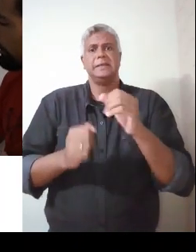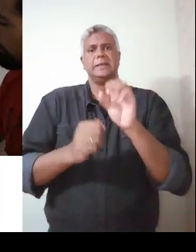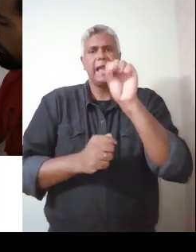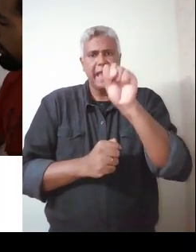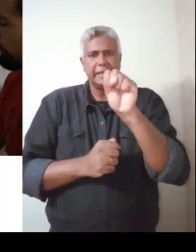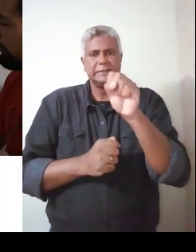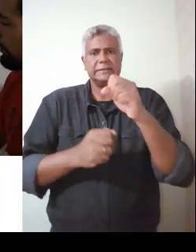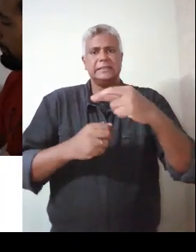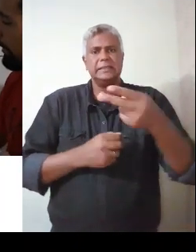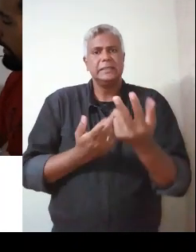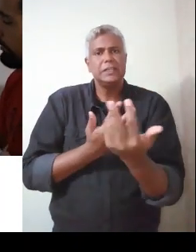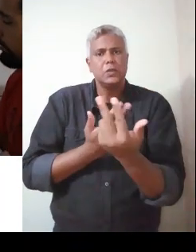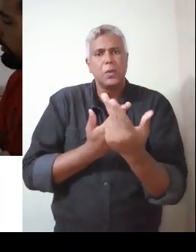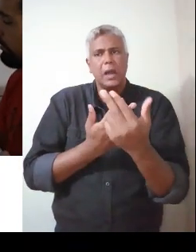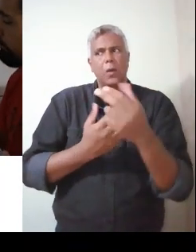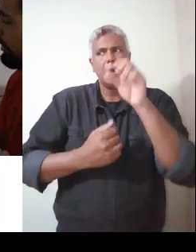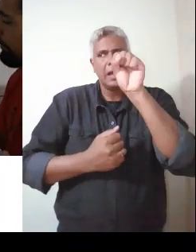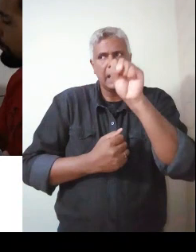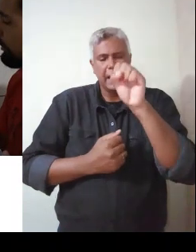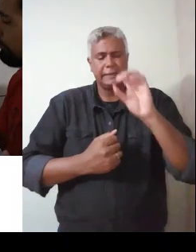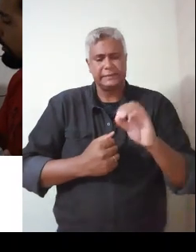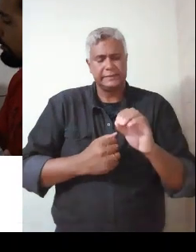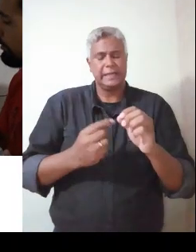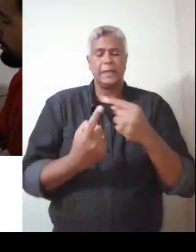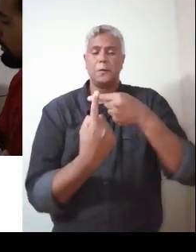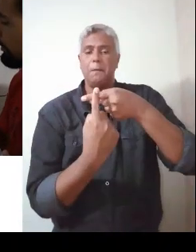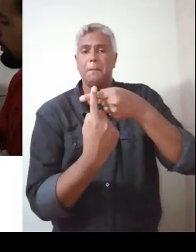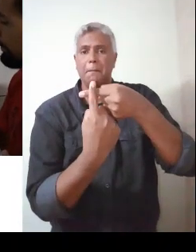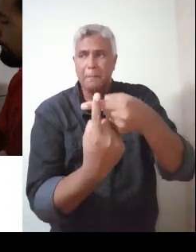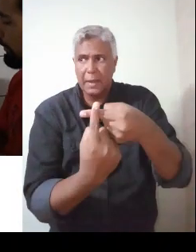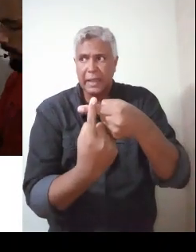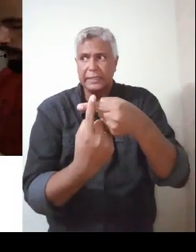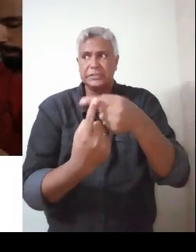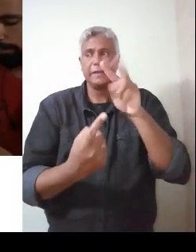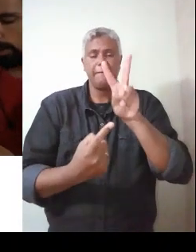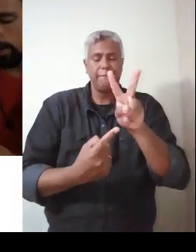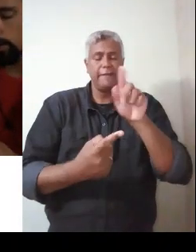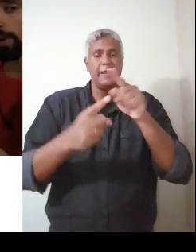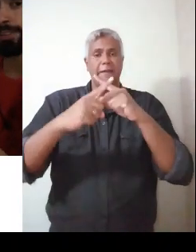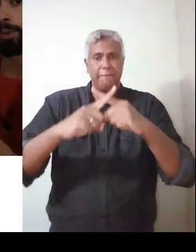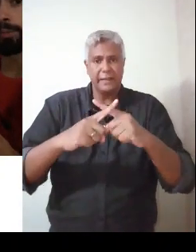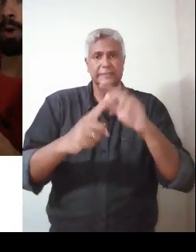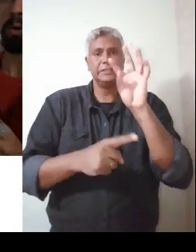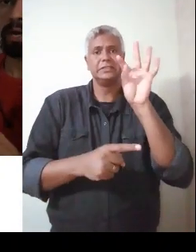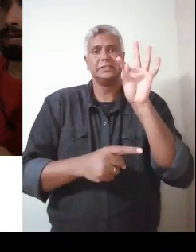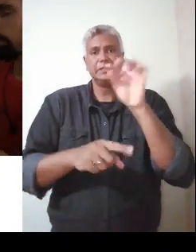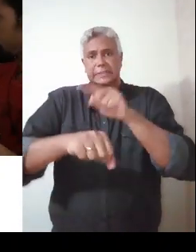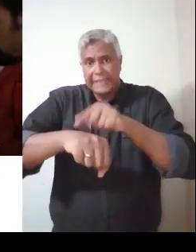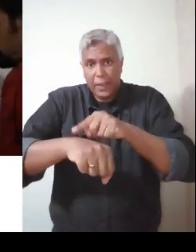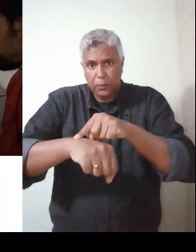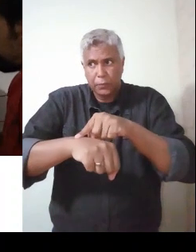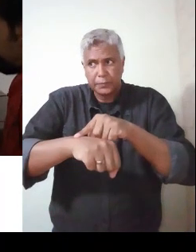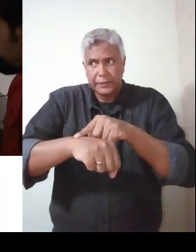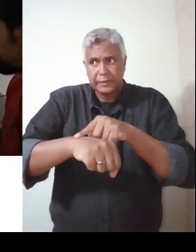a S0 mais V vezes T, que é a equação